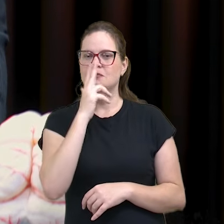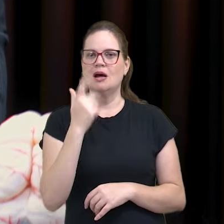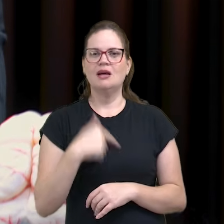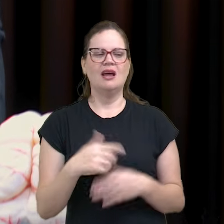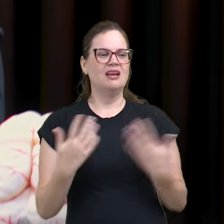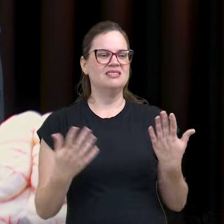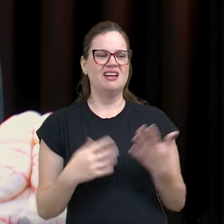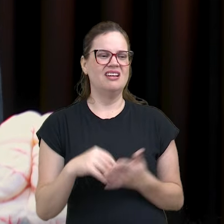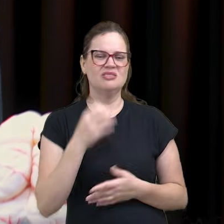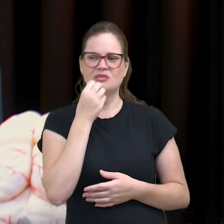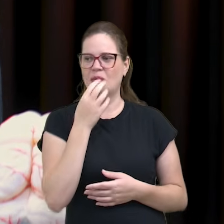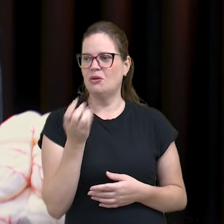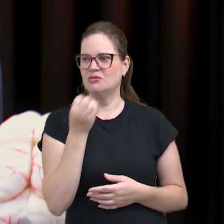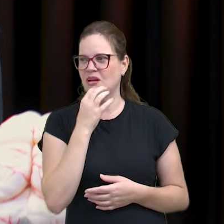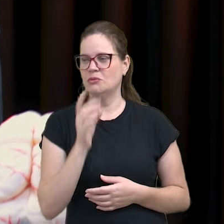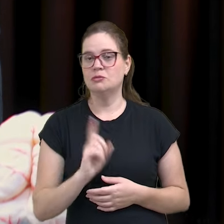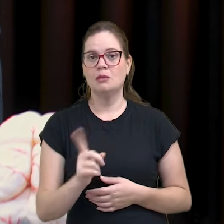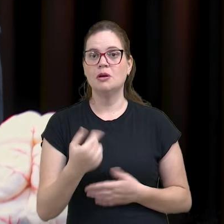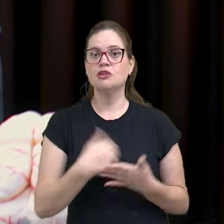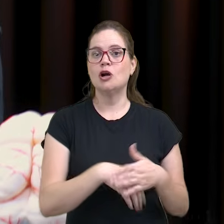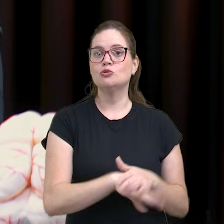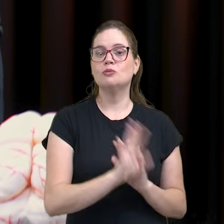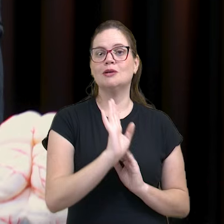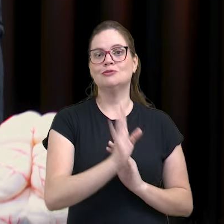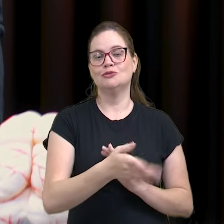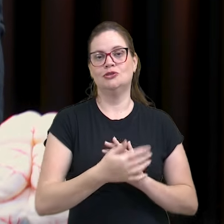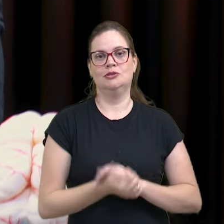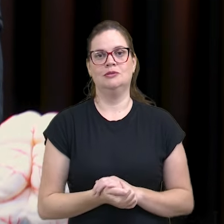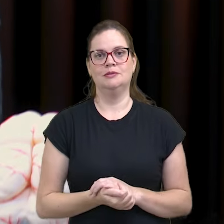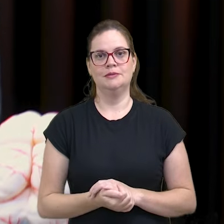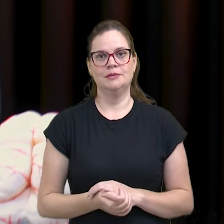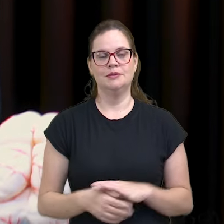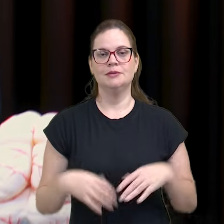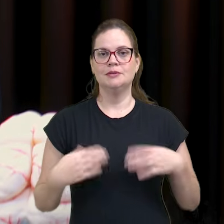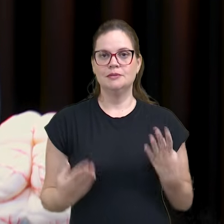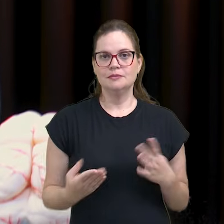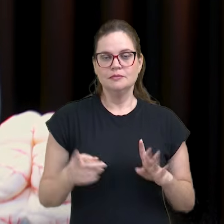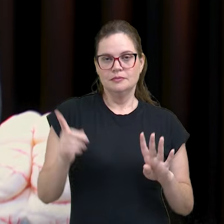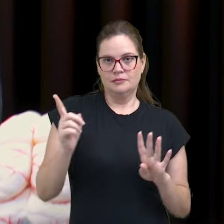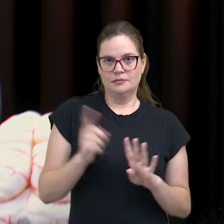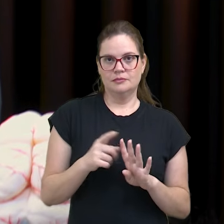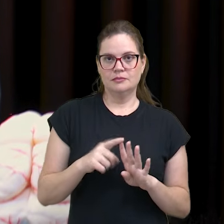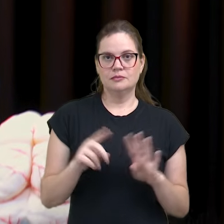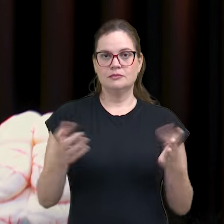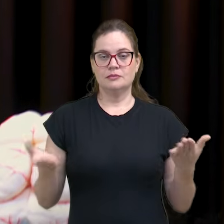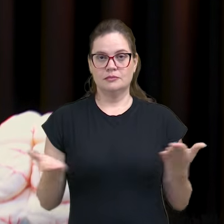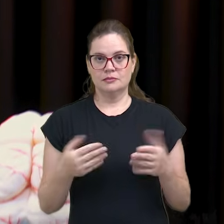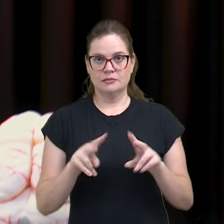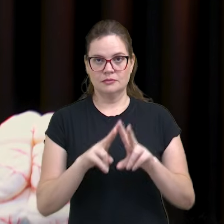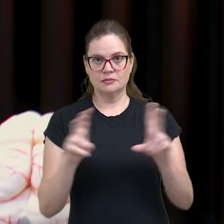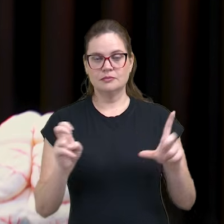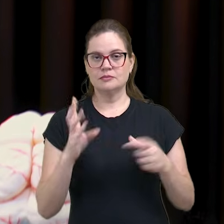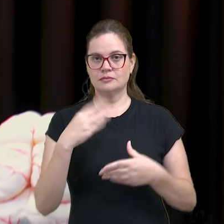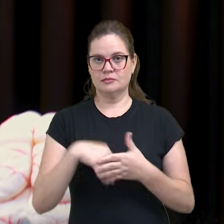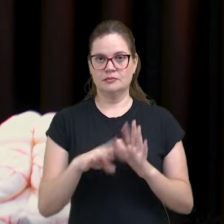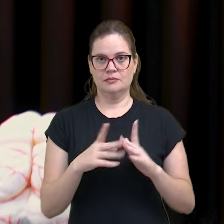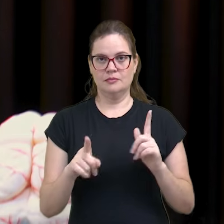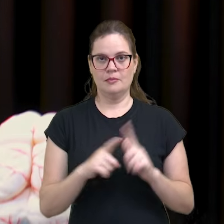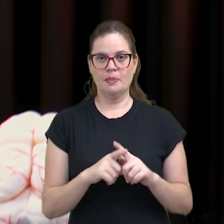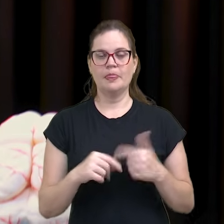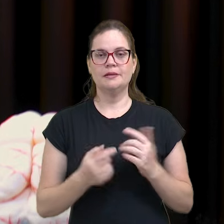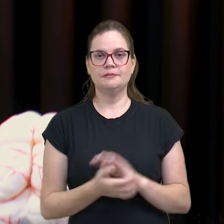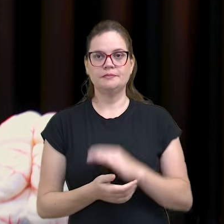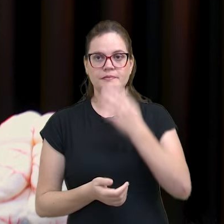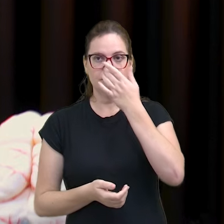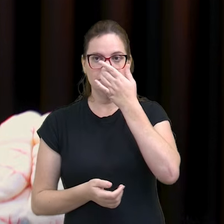dentro da linha do cristianismo, né, das igrejas. E é importante nós comentarmos